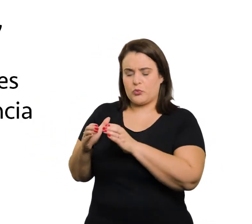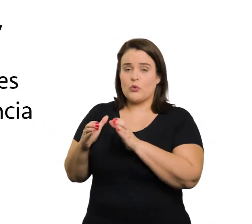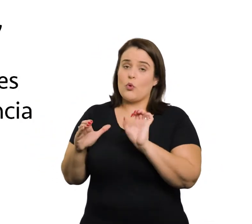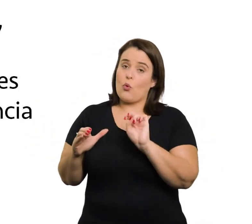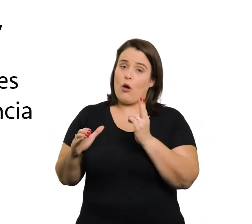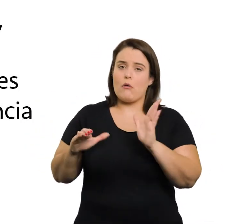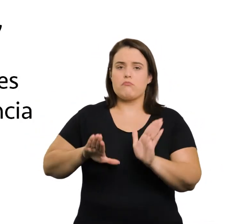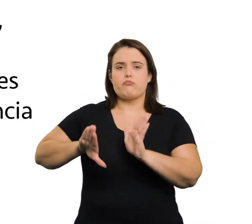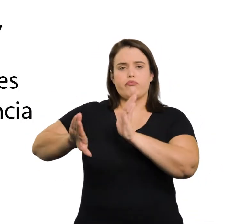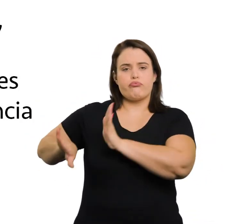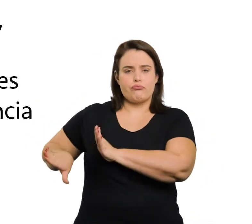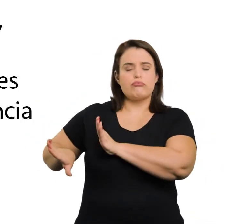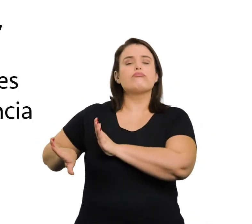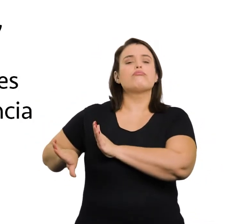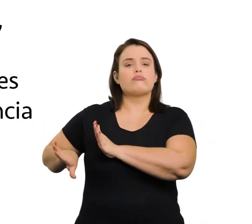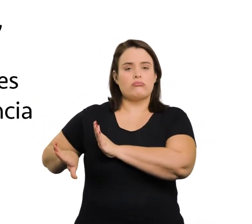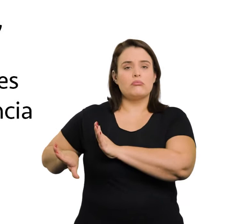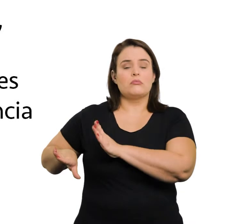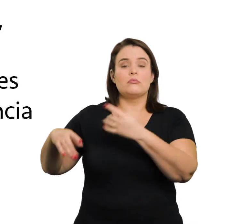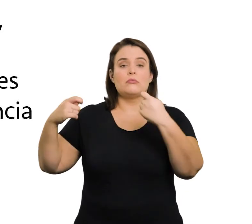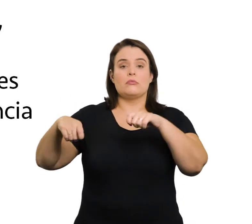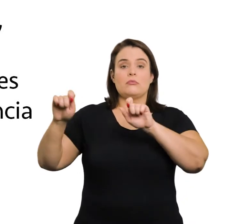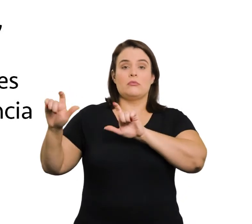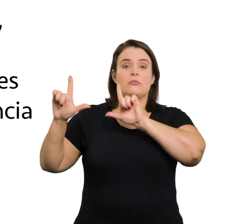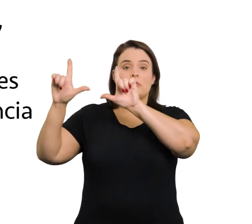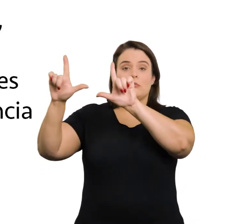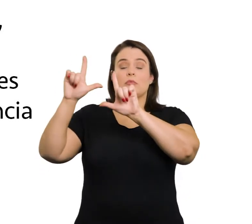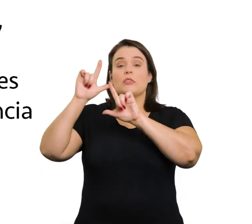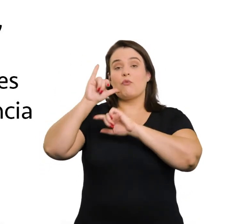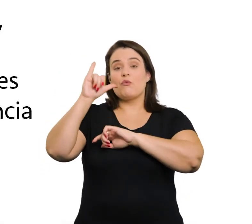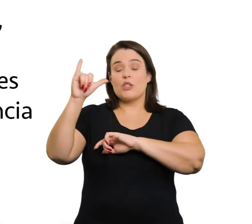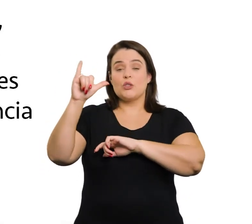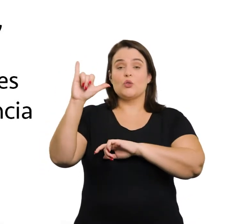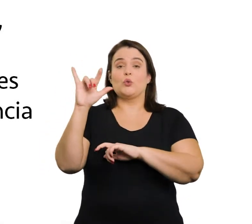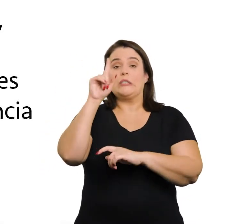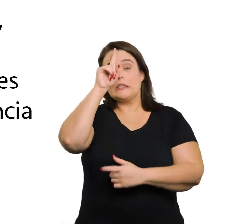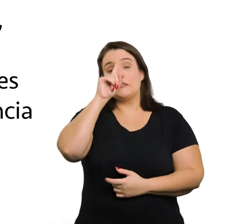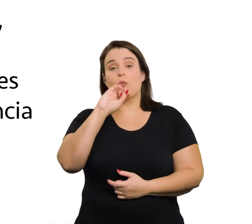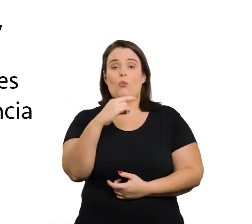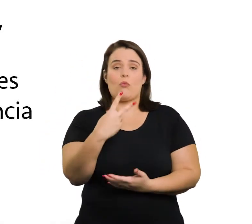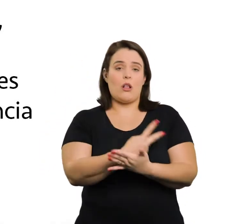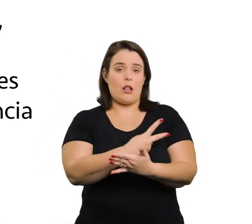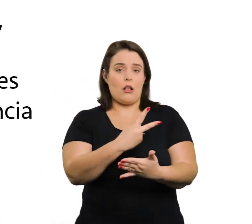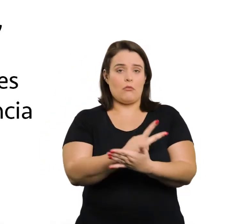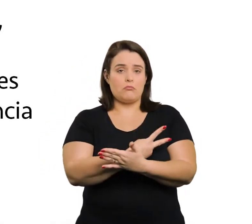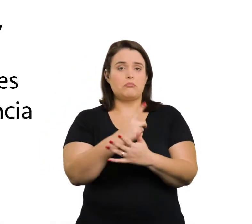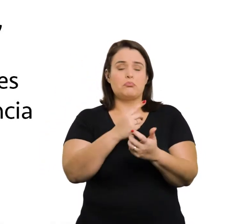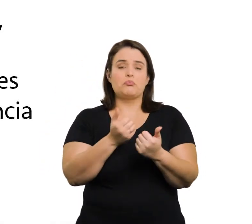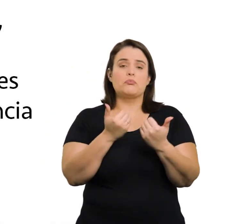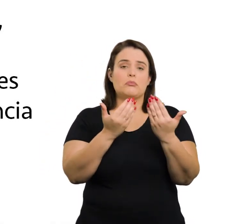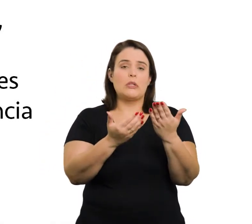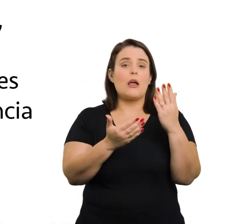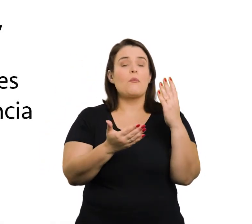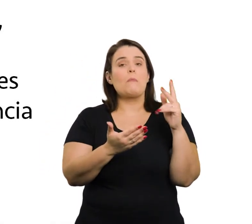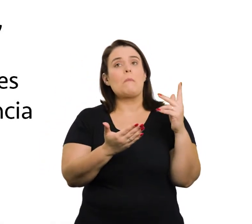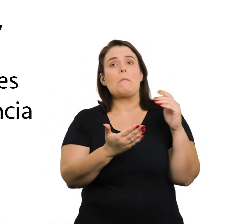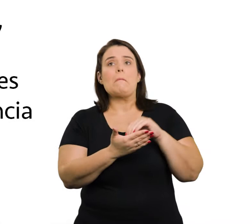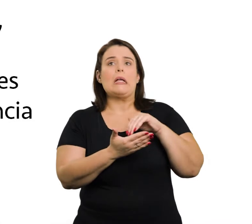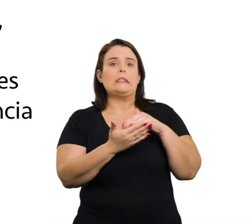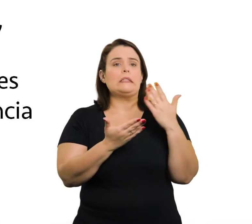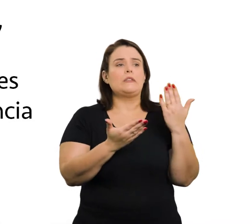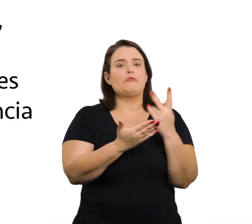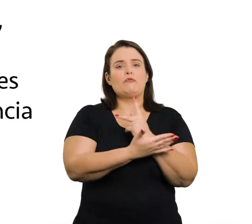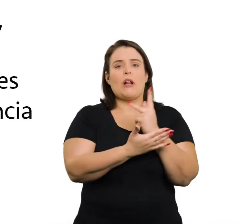ou eliminando-os, empregar avisos de risco ou erro, fornecer opções de minimizar as